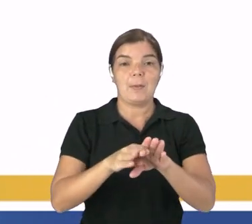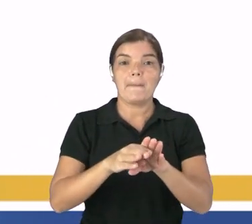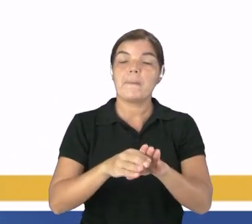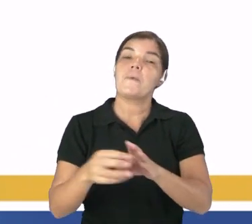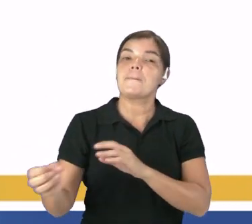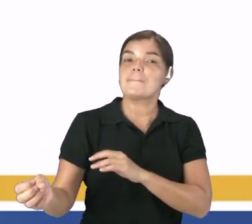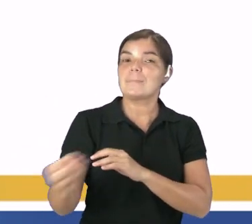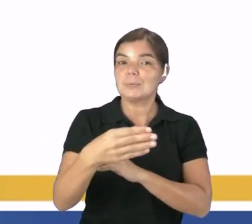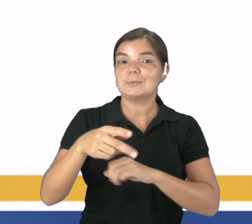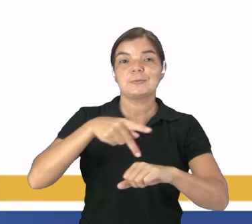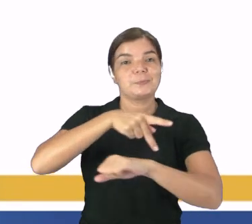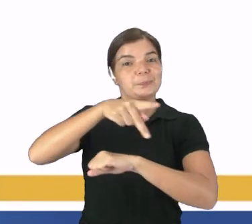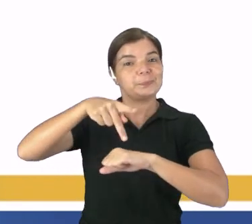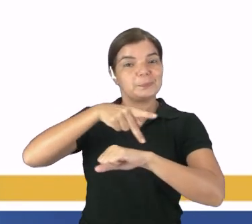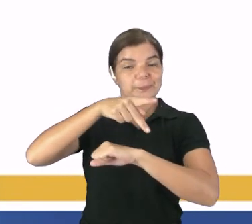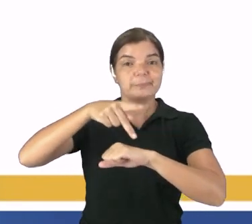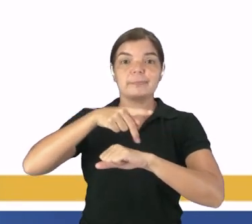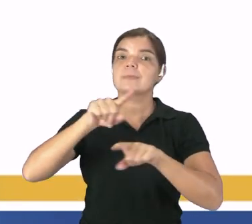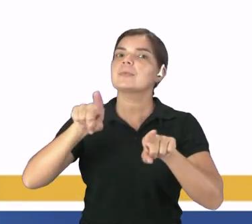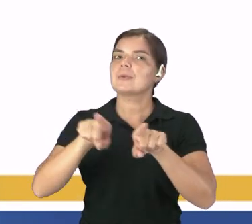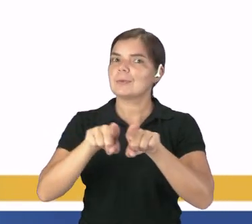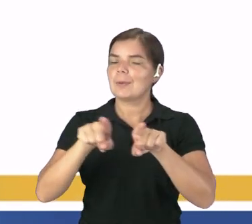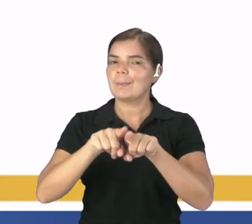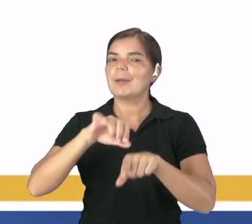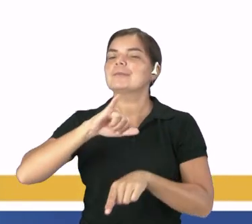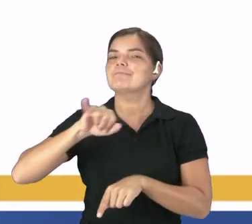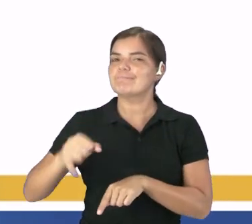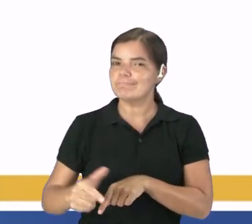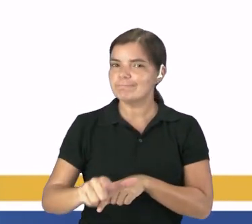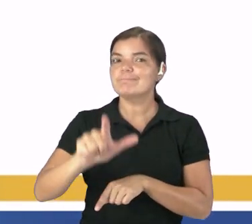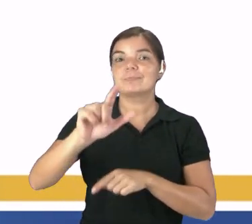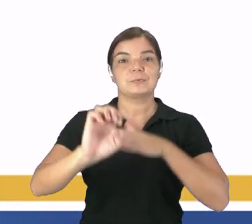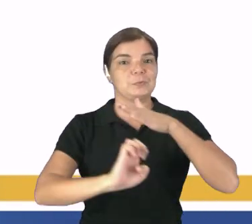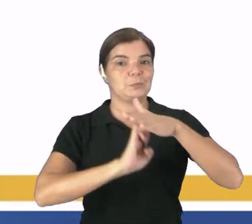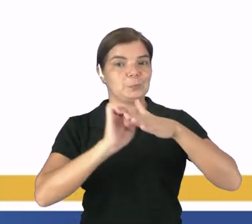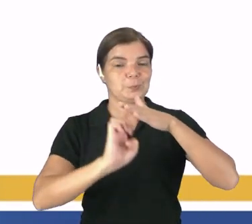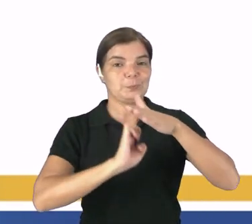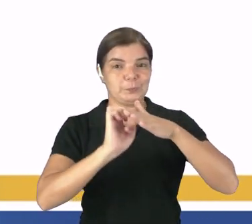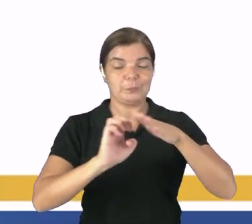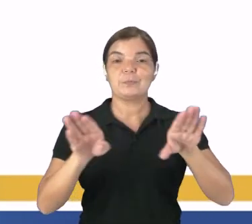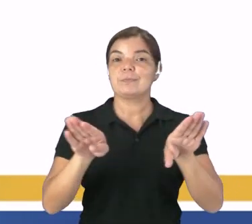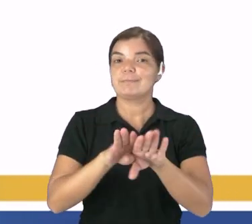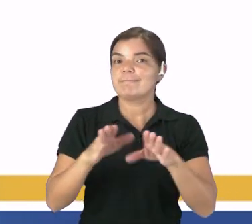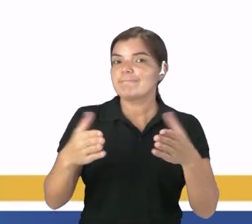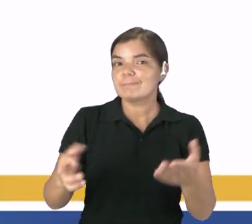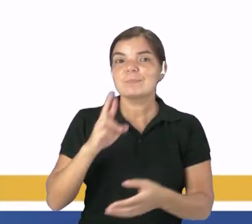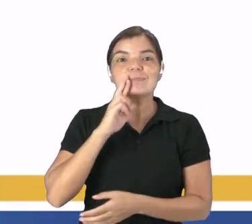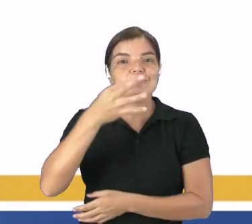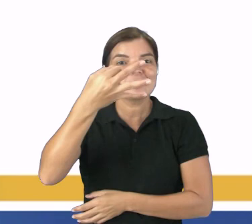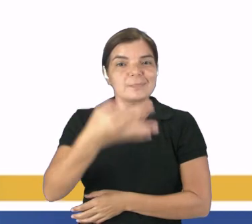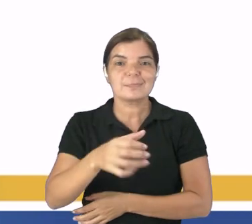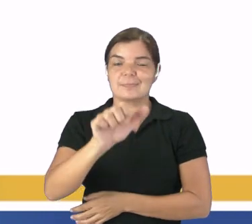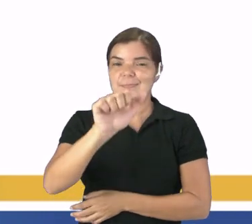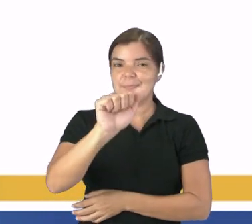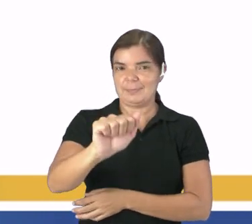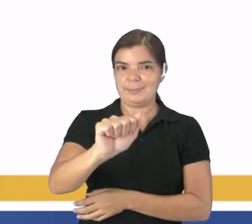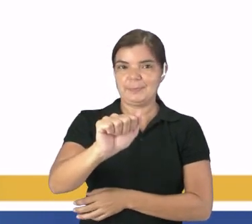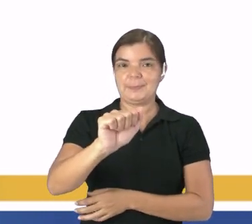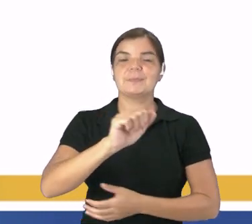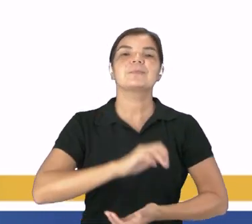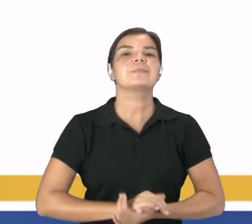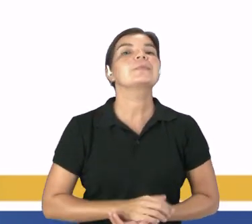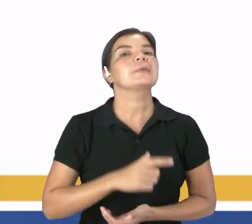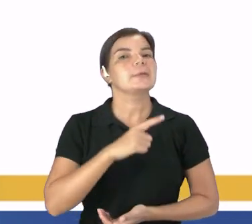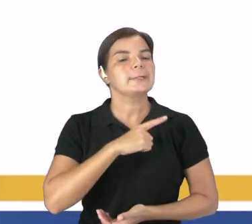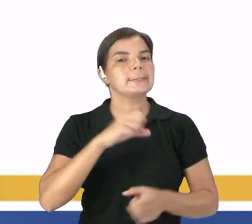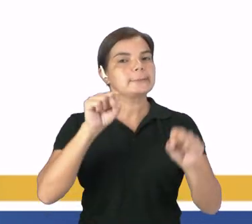de modernizar a indústria do país, esse país vai acabar gerando mais lucro, né? Esses empresários vão acabar gerando mais lucros. Então, a alternativa correta vai ser a